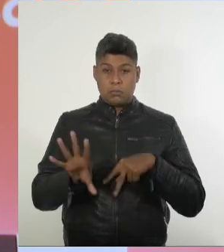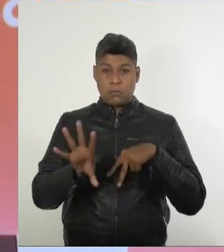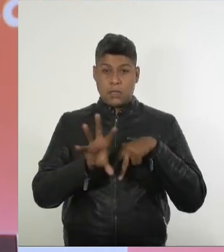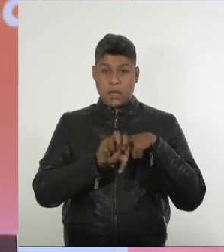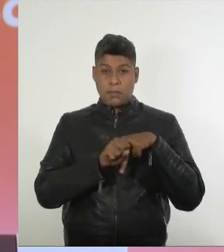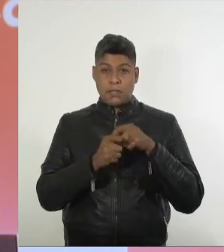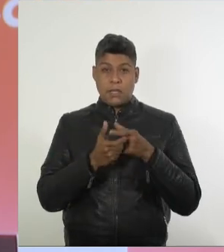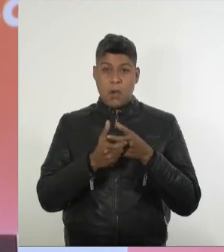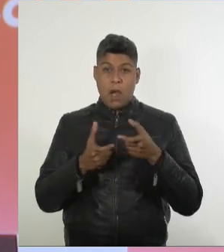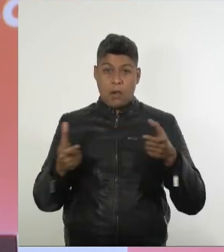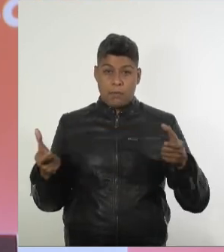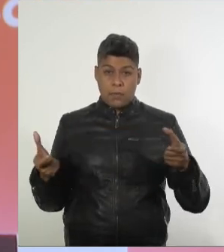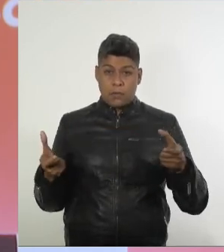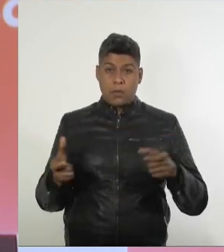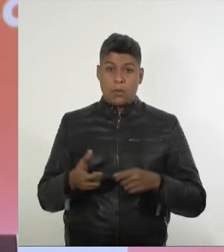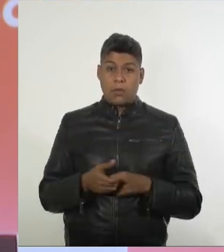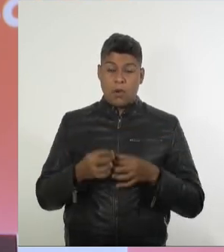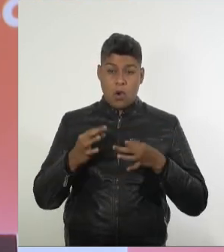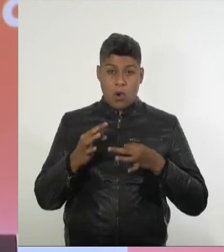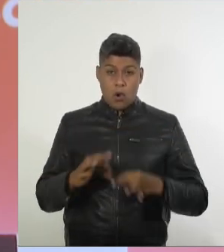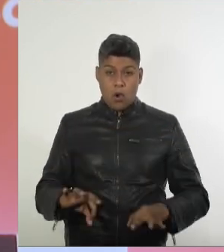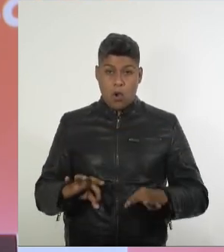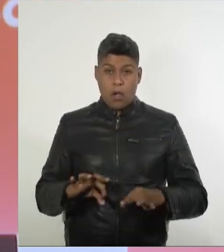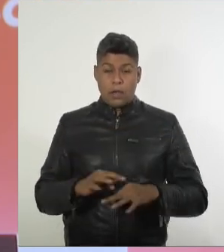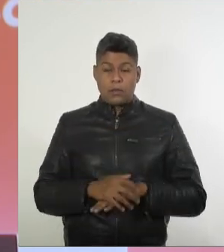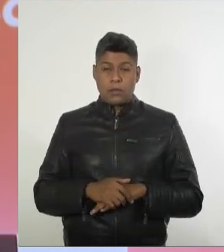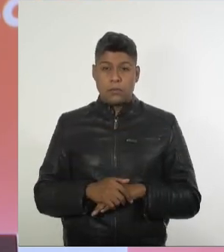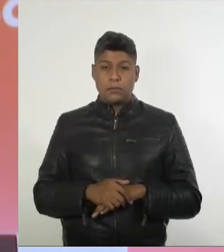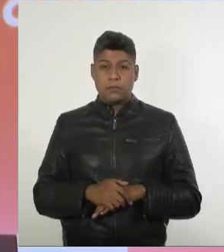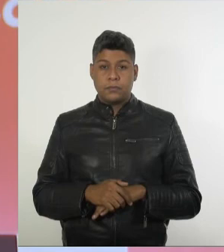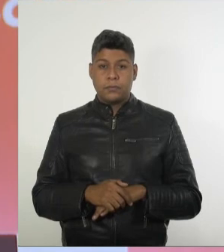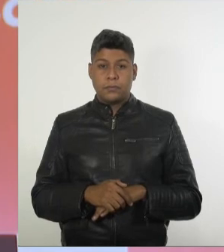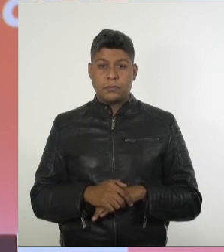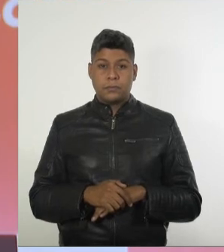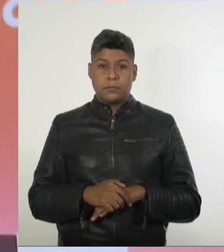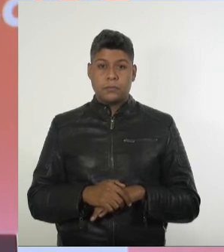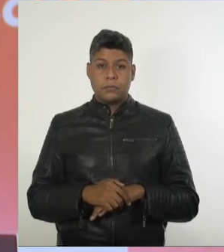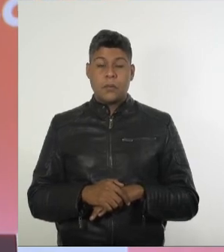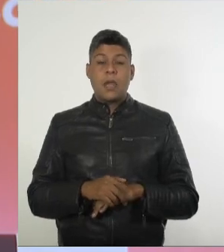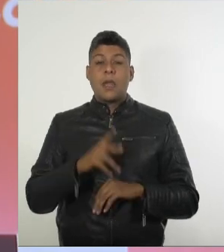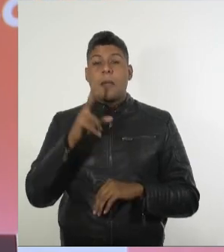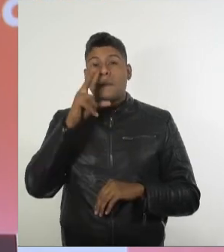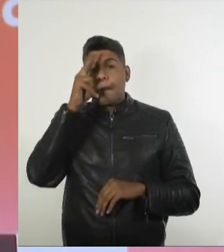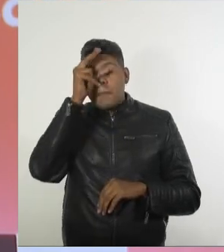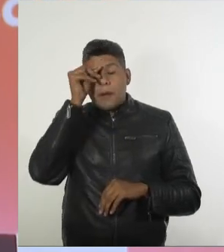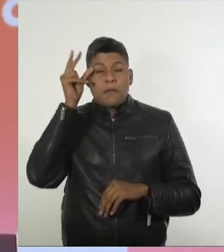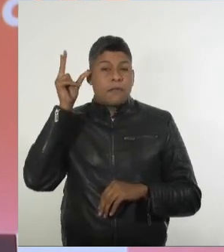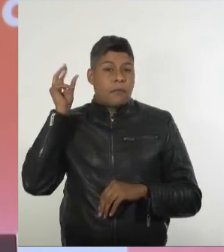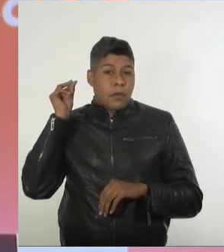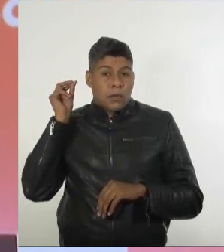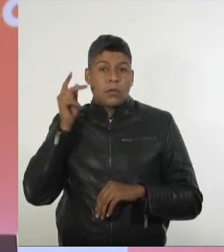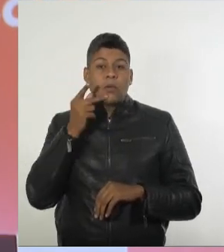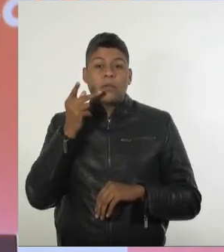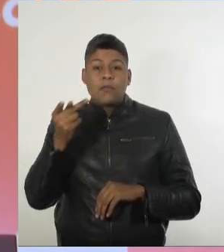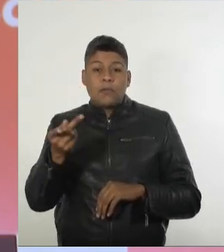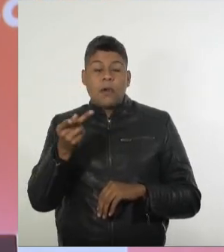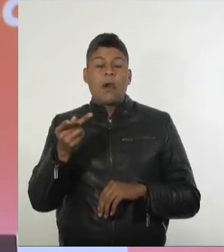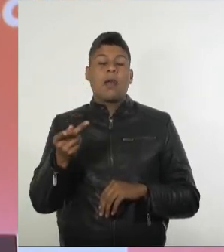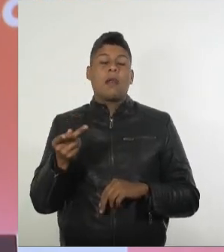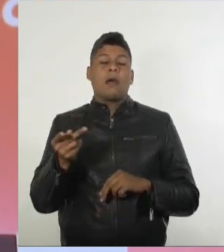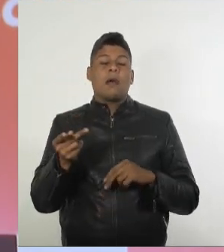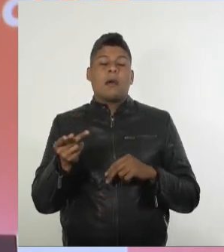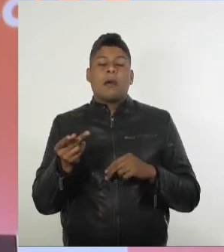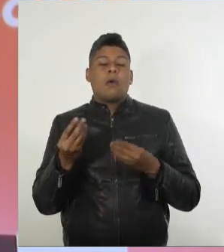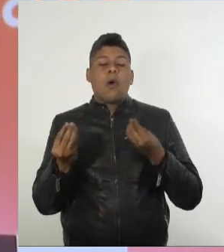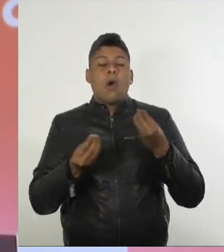transmissão aumentou? Isso também é correto? E aqui que a Prefeitura atribui esse aumento no contágio.